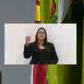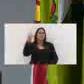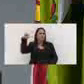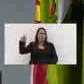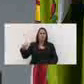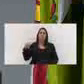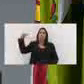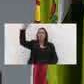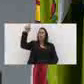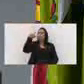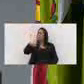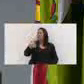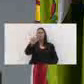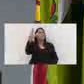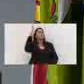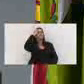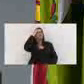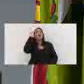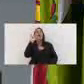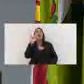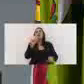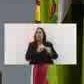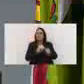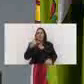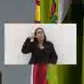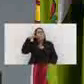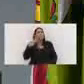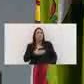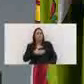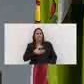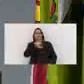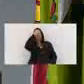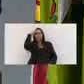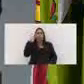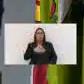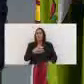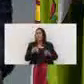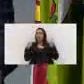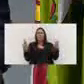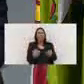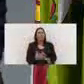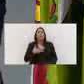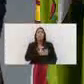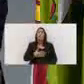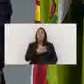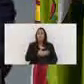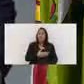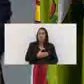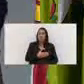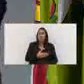o senhor causou na minha pessoa e para a minha família. Então, eu gostaria que a comissão